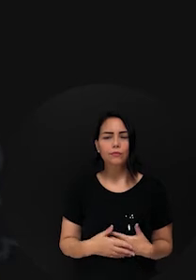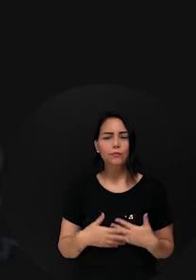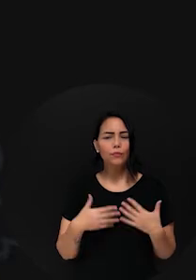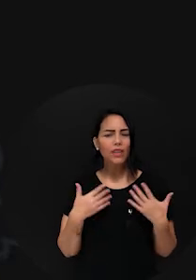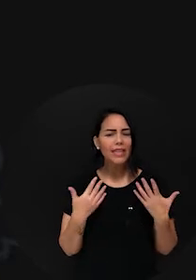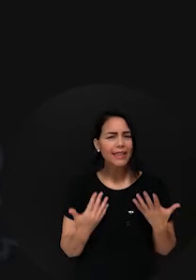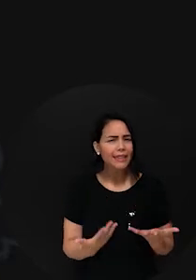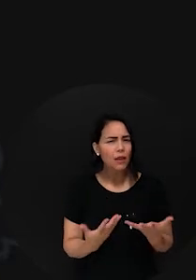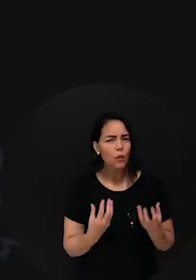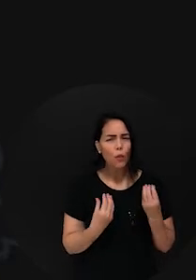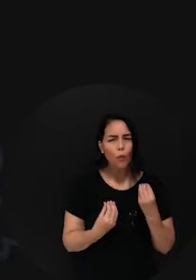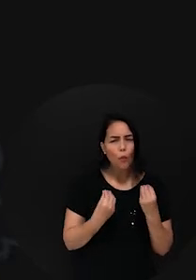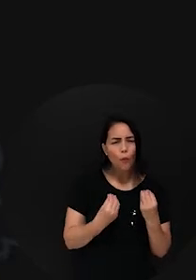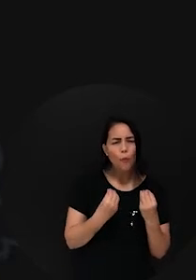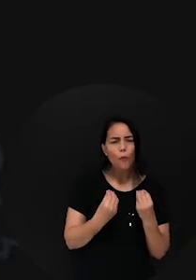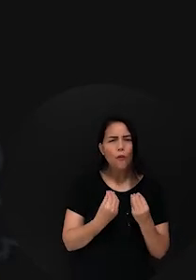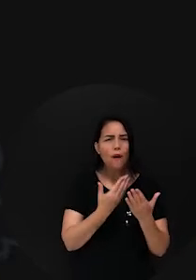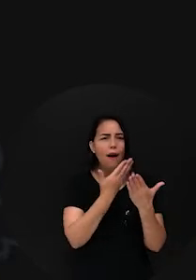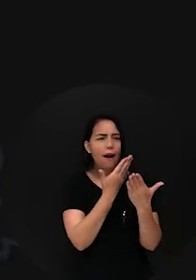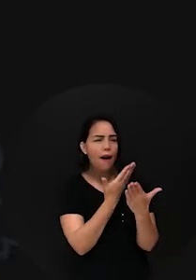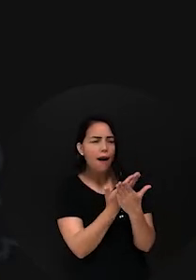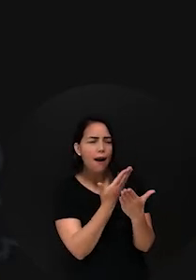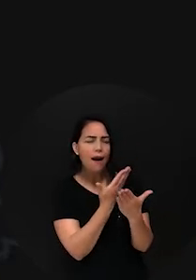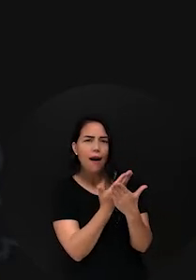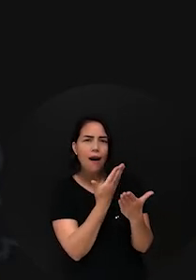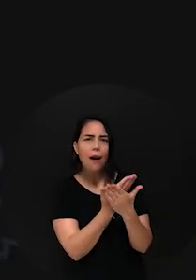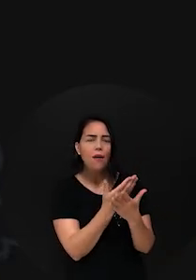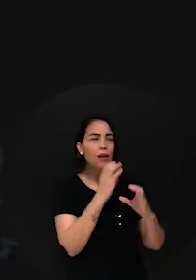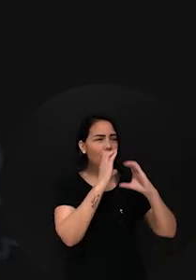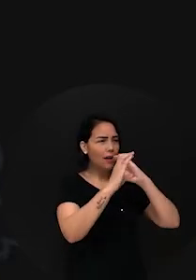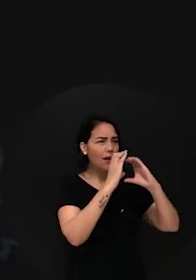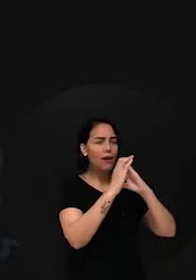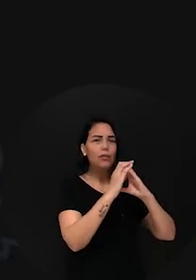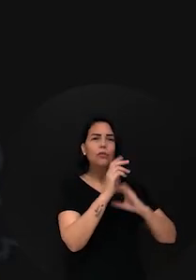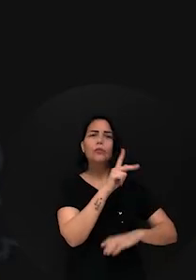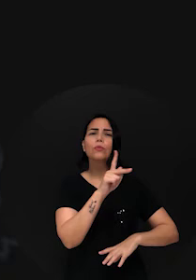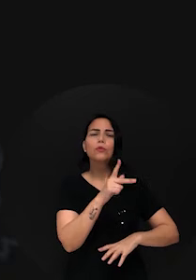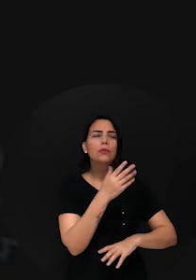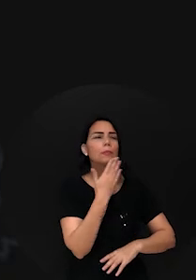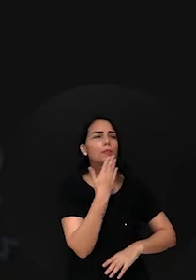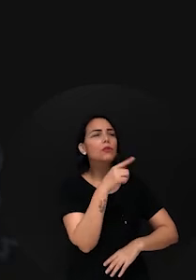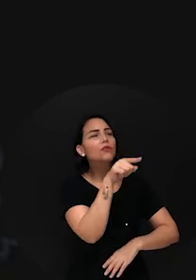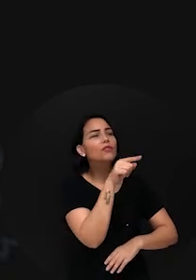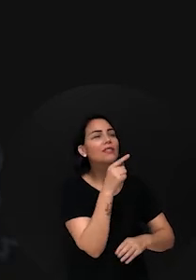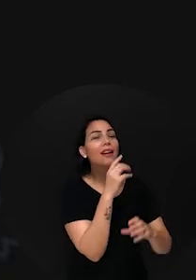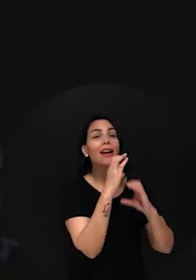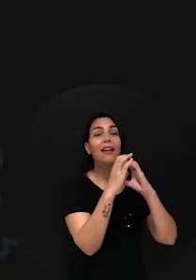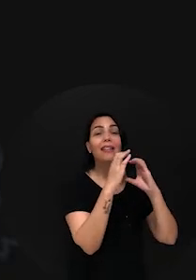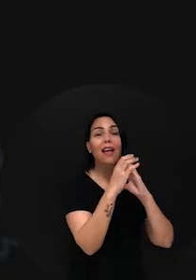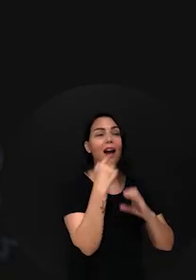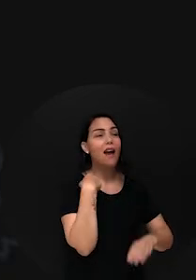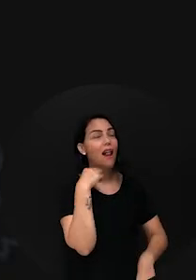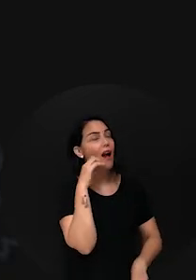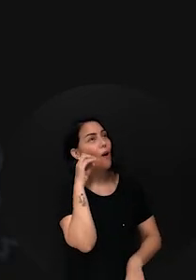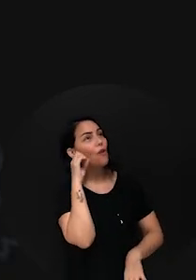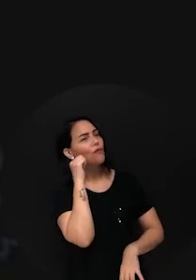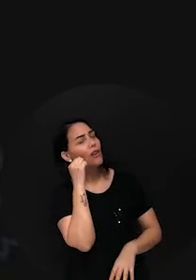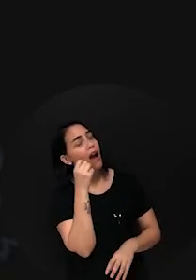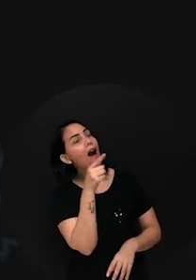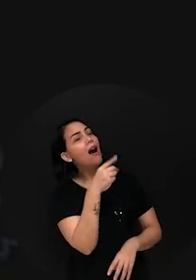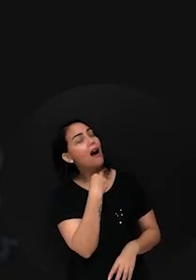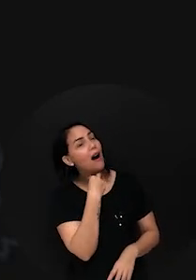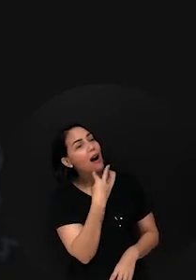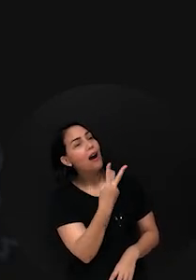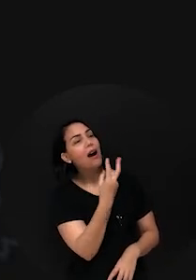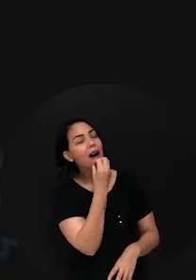essa audição é feita no dia da entrevista. Provavelmente a professora possa pedir para você cantar alguma coisa, para ela ter uma noção de como,